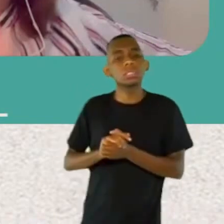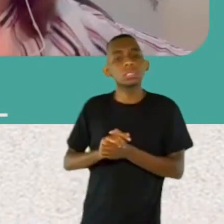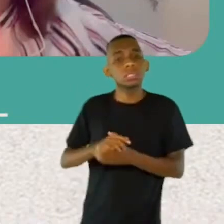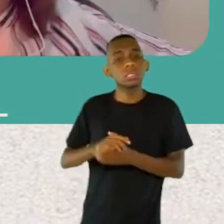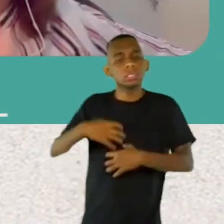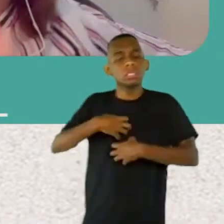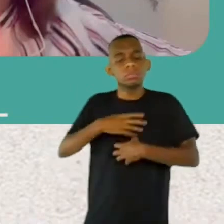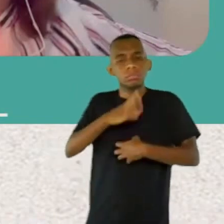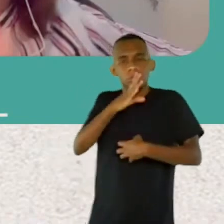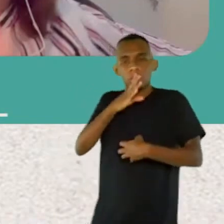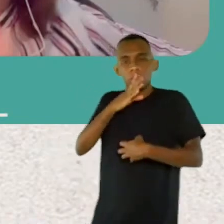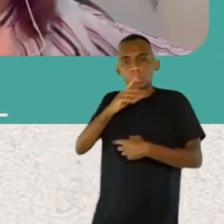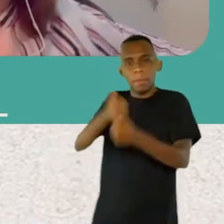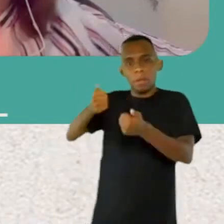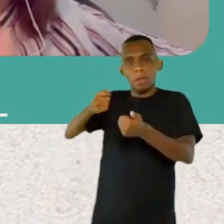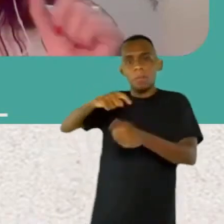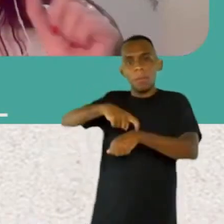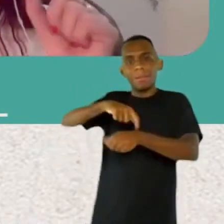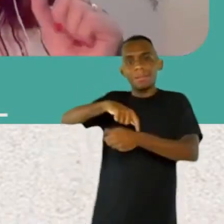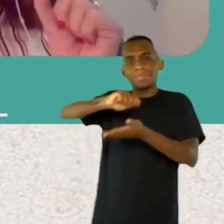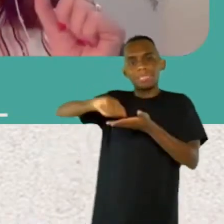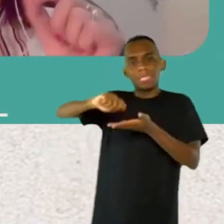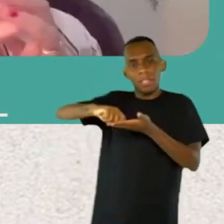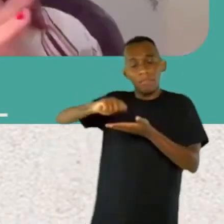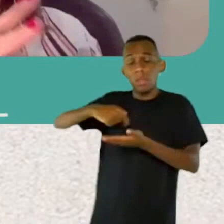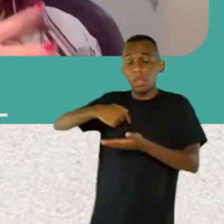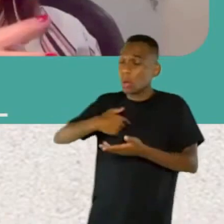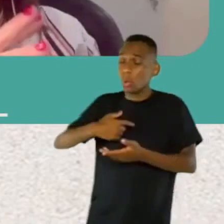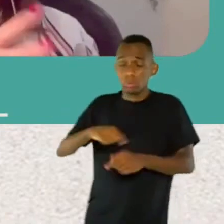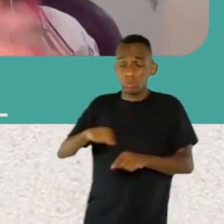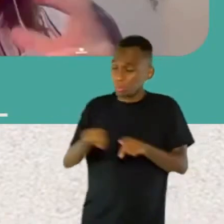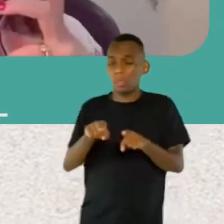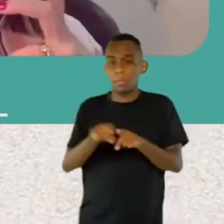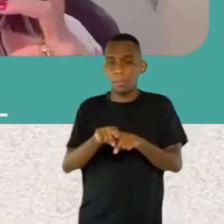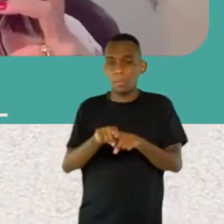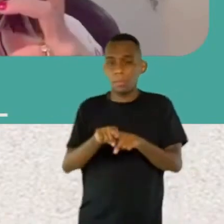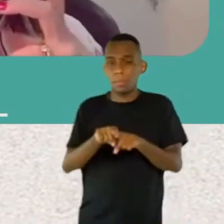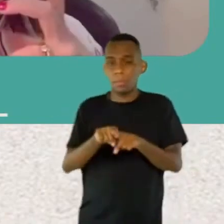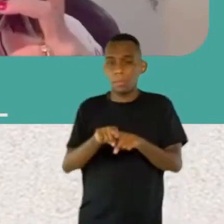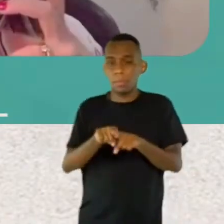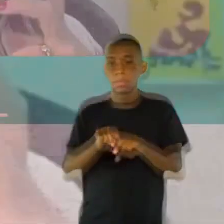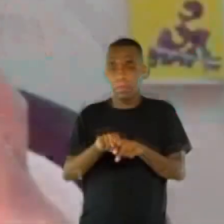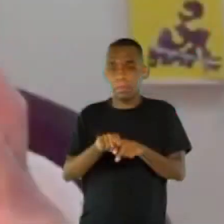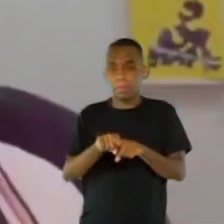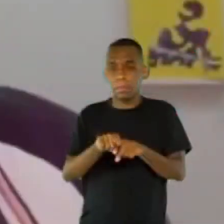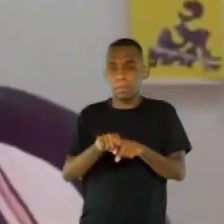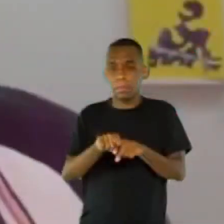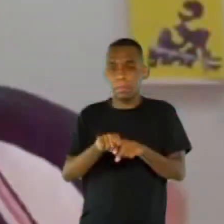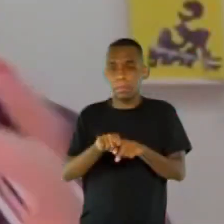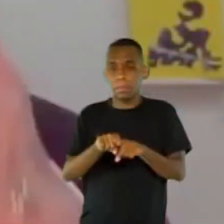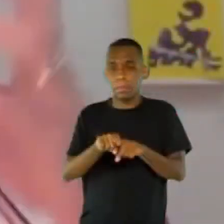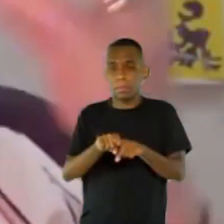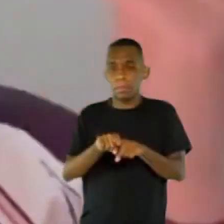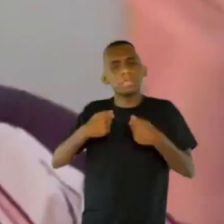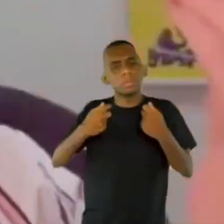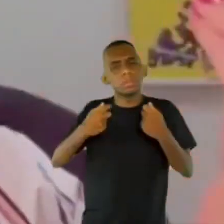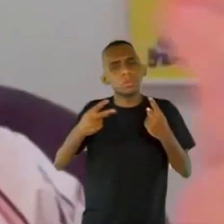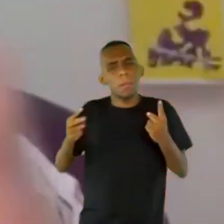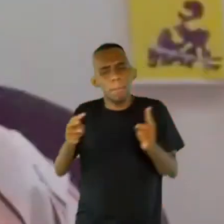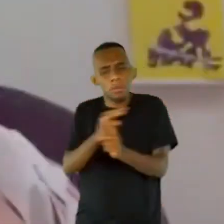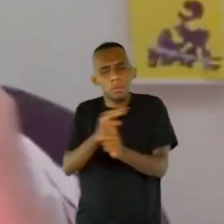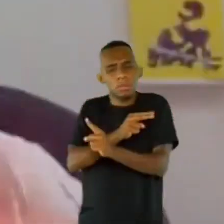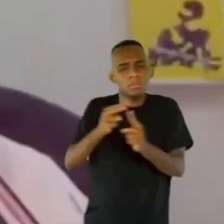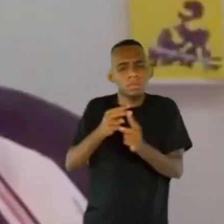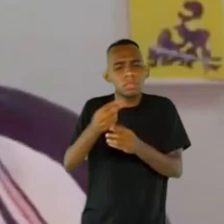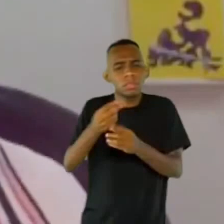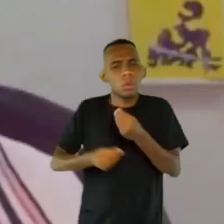tem, sabe, com a dicção da narrativa, para essa história de você ouvir